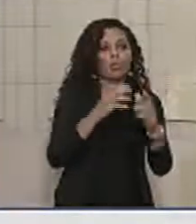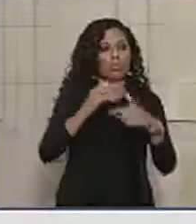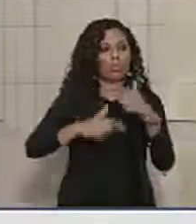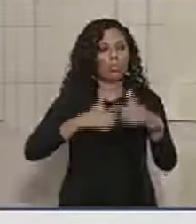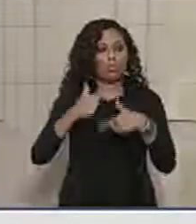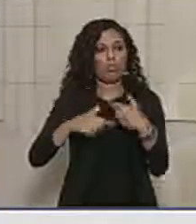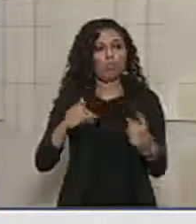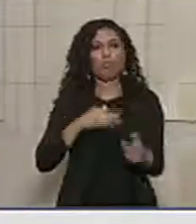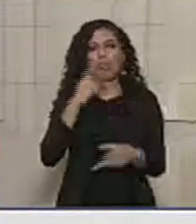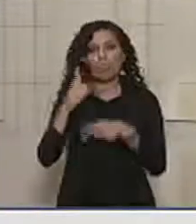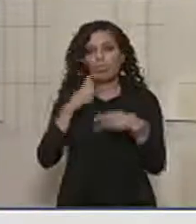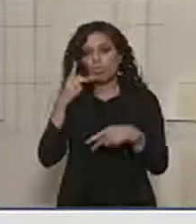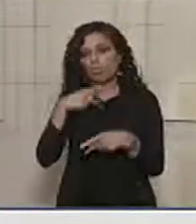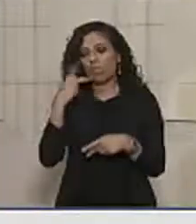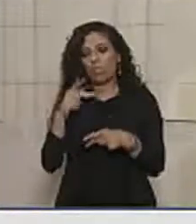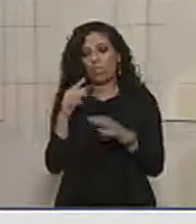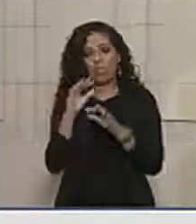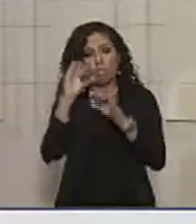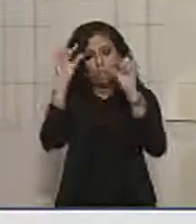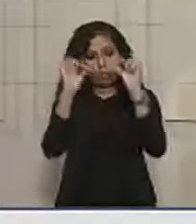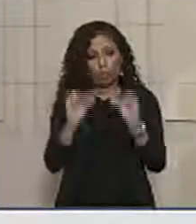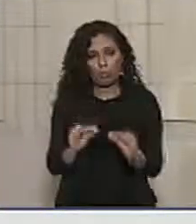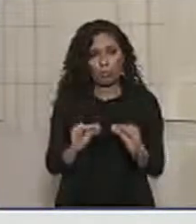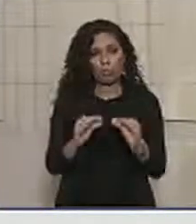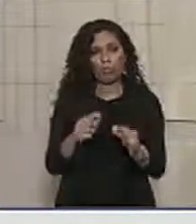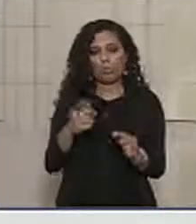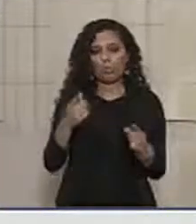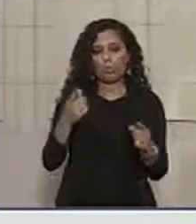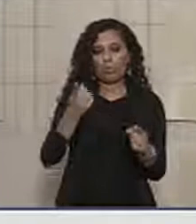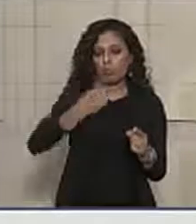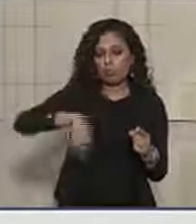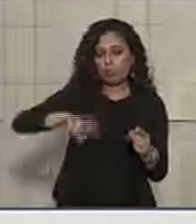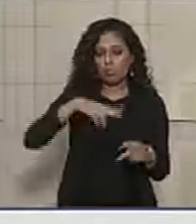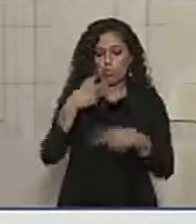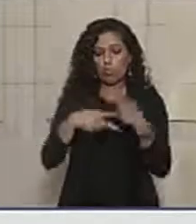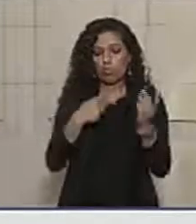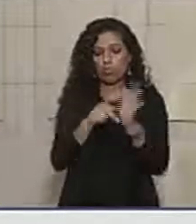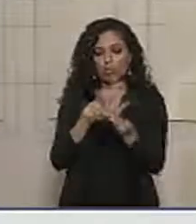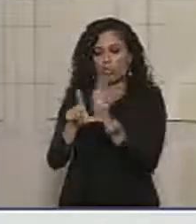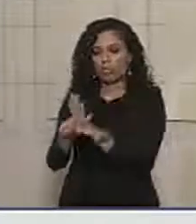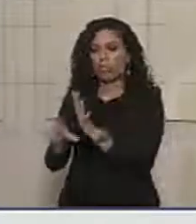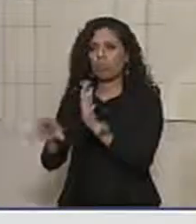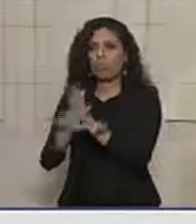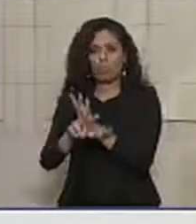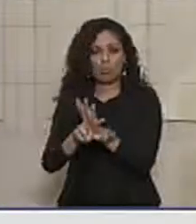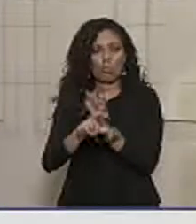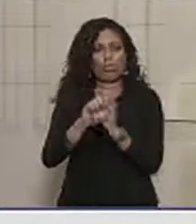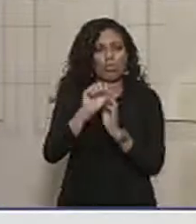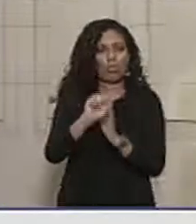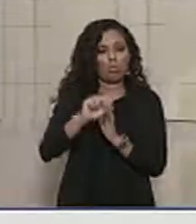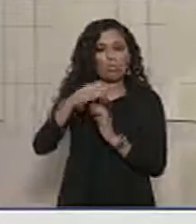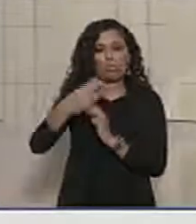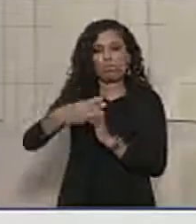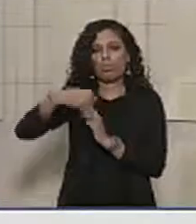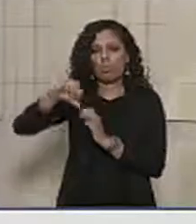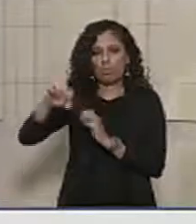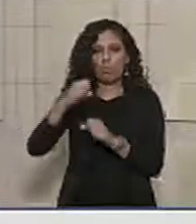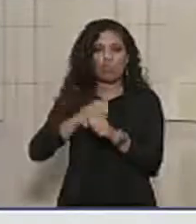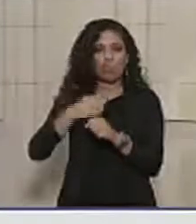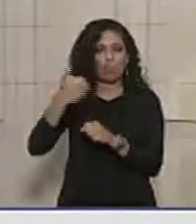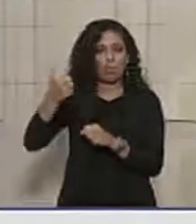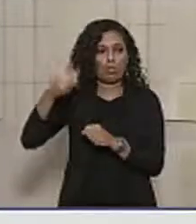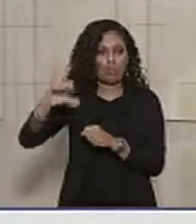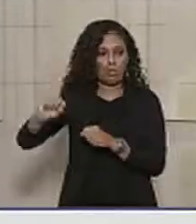breve aqui com relação ao projeto que nós estamos votando, projeto de resolução número 839/2018, que